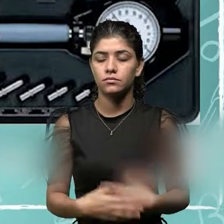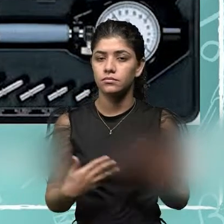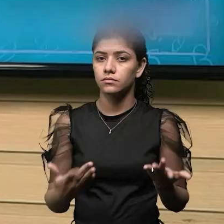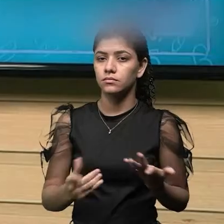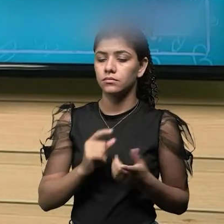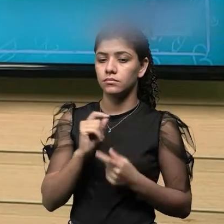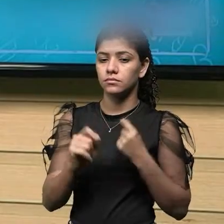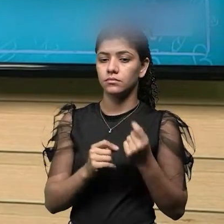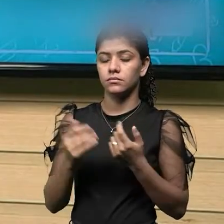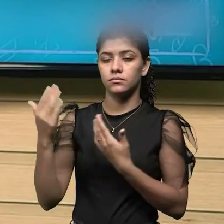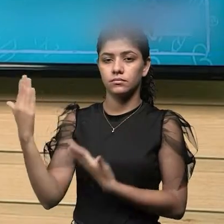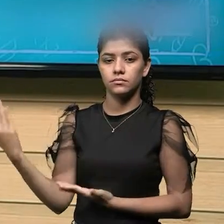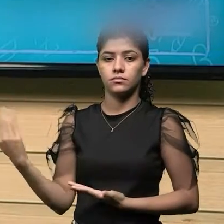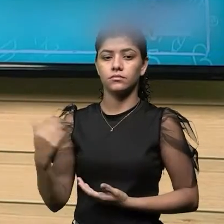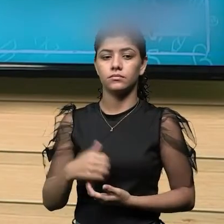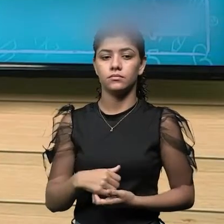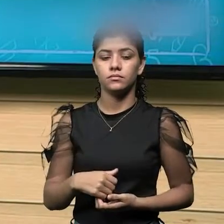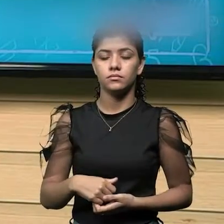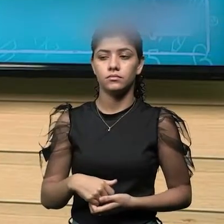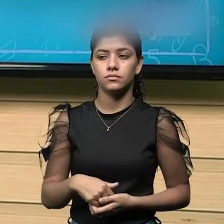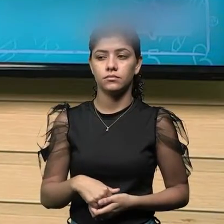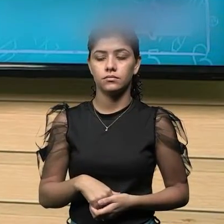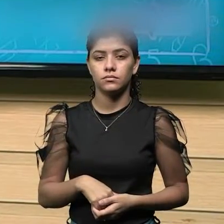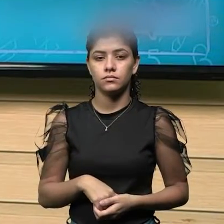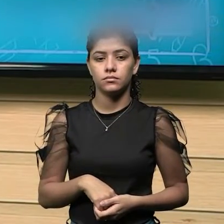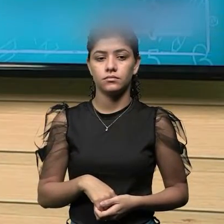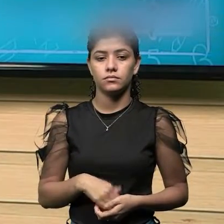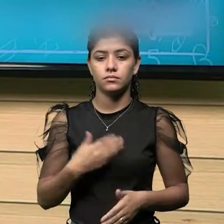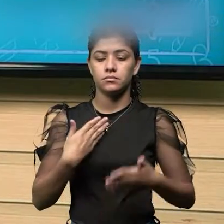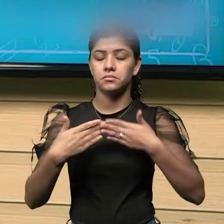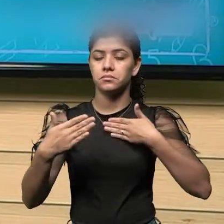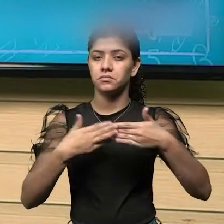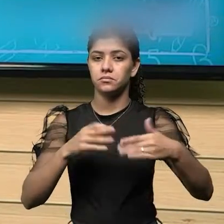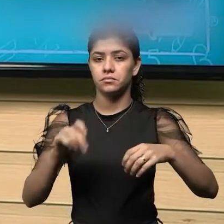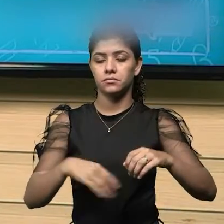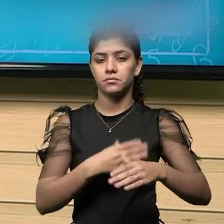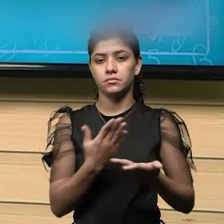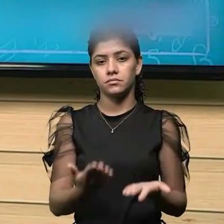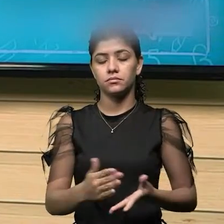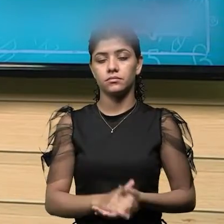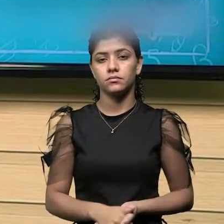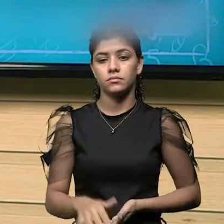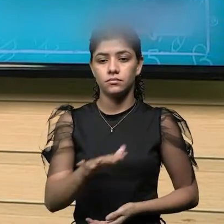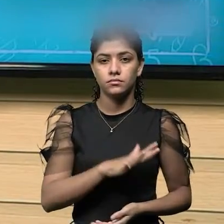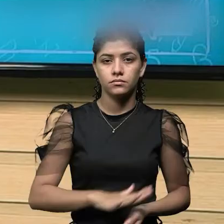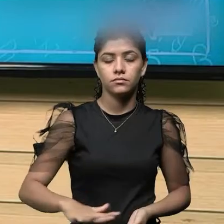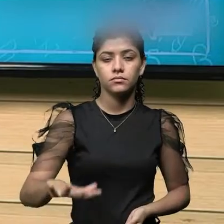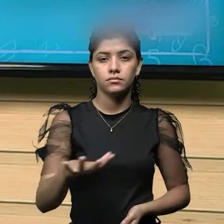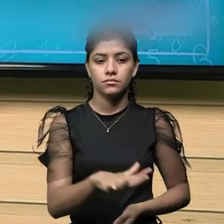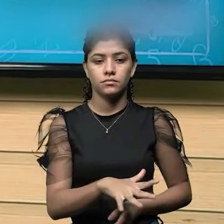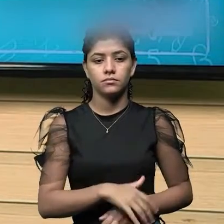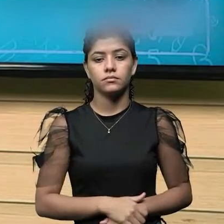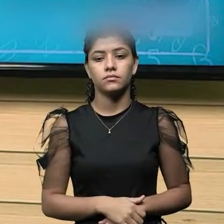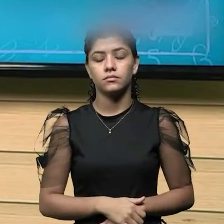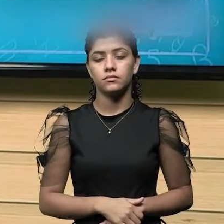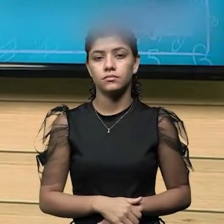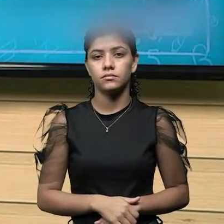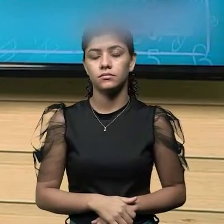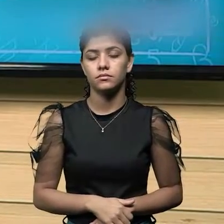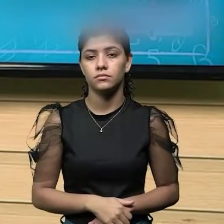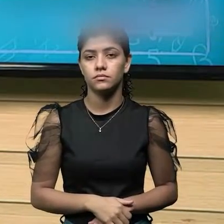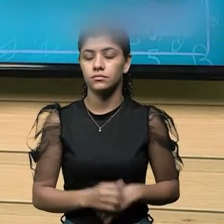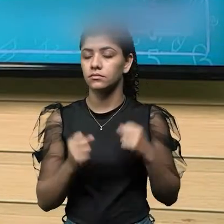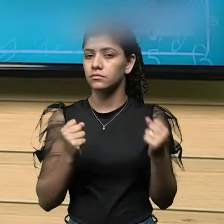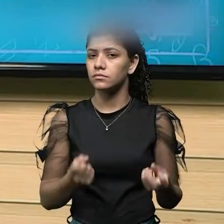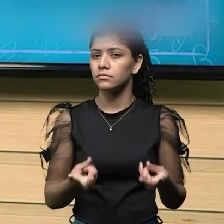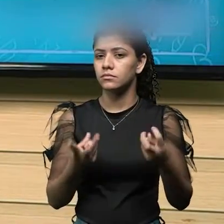aqui, tá, não em qualquer parte na área ali que for medido, como pode